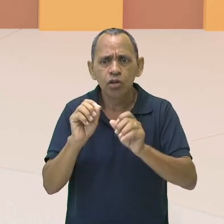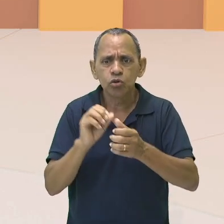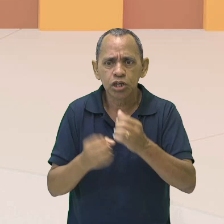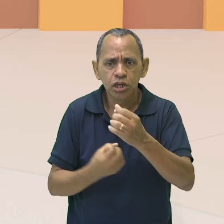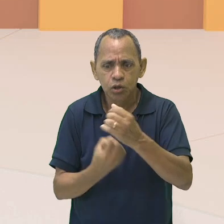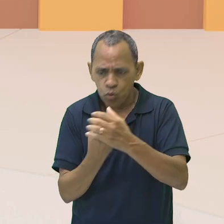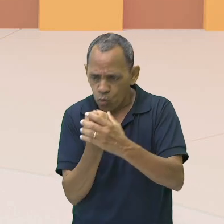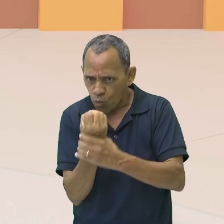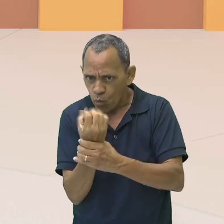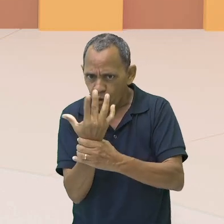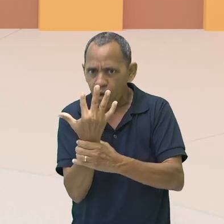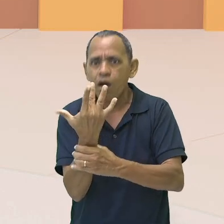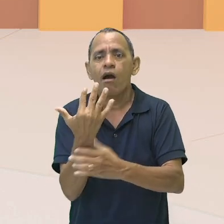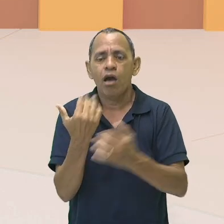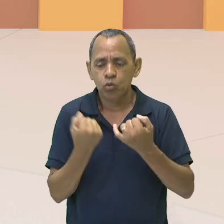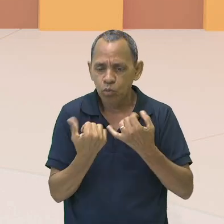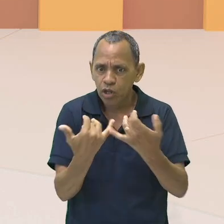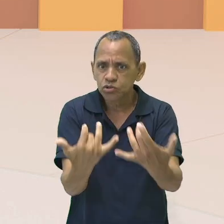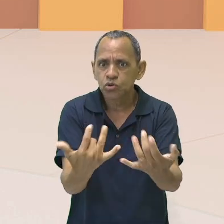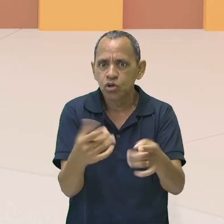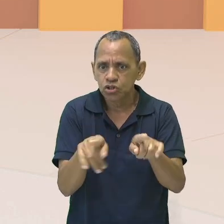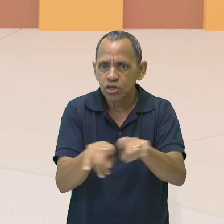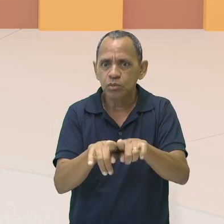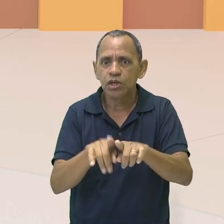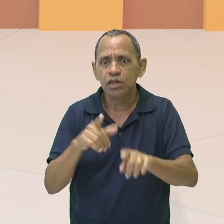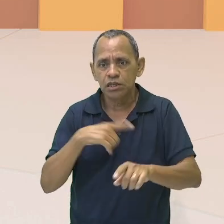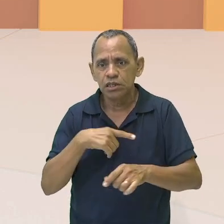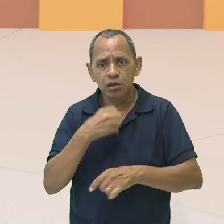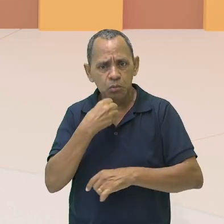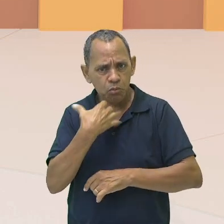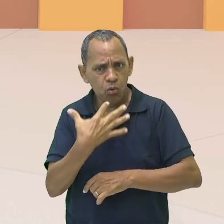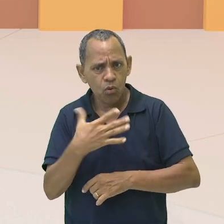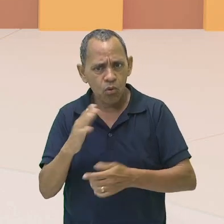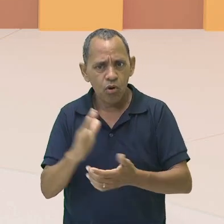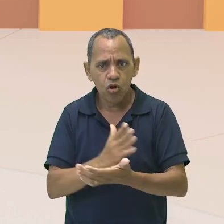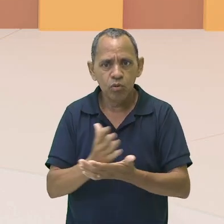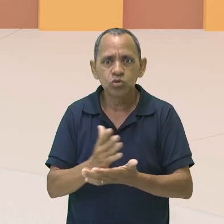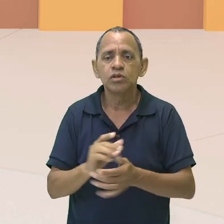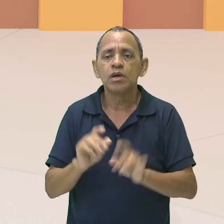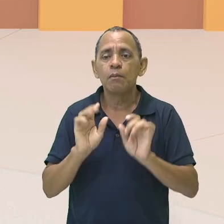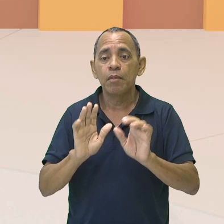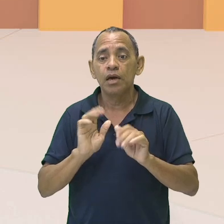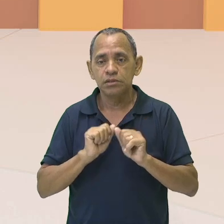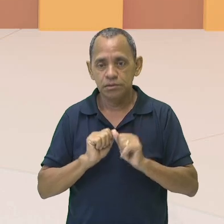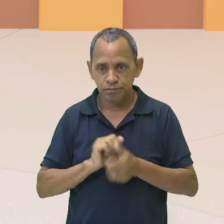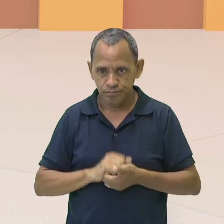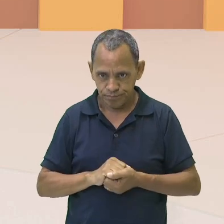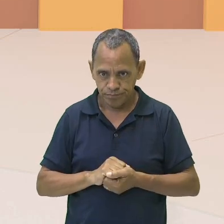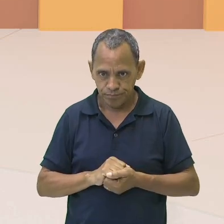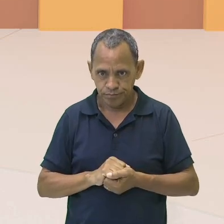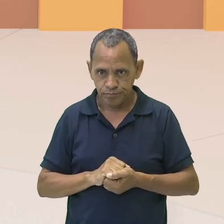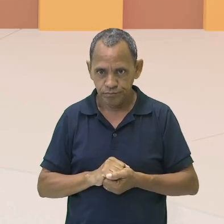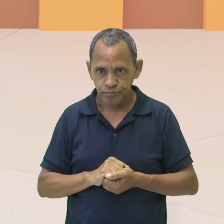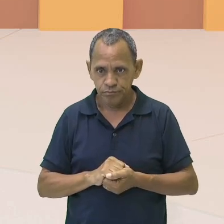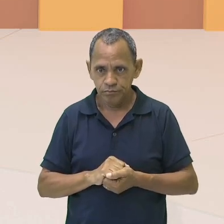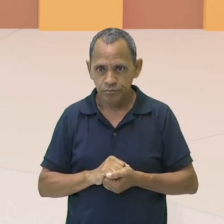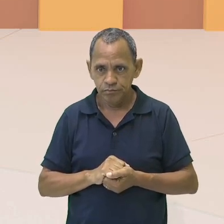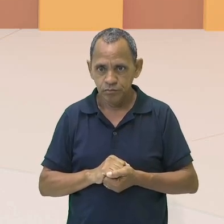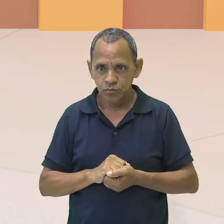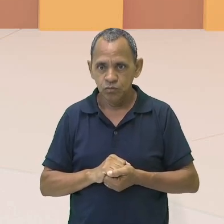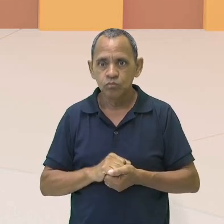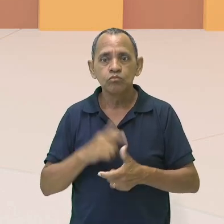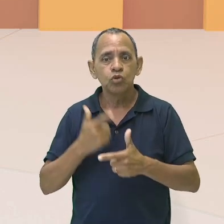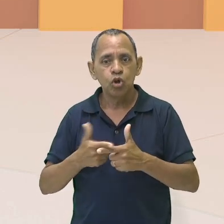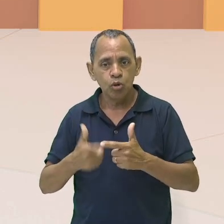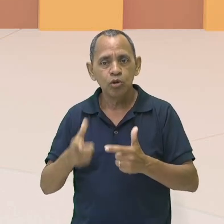né? Tem todo um benefício nesse sentido. Mas uma coisa que é inevitável de estar se observando hoje em dia é